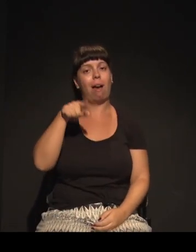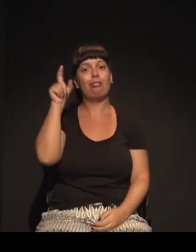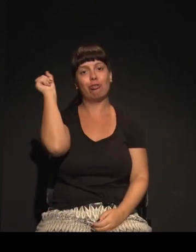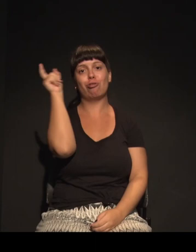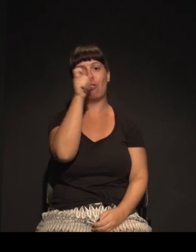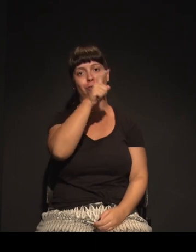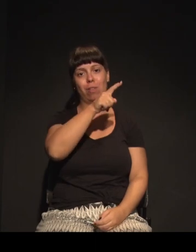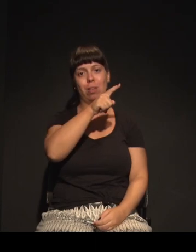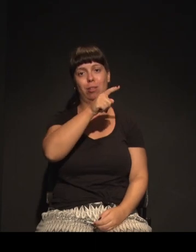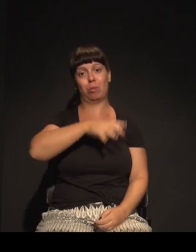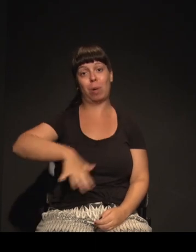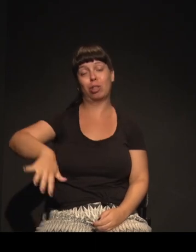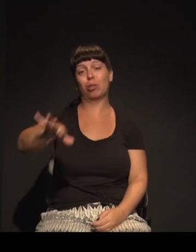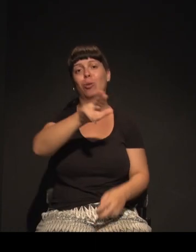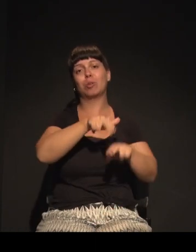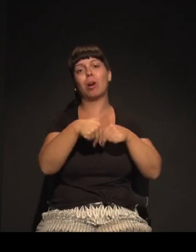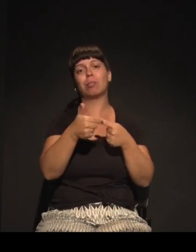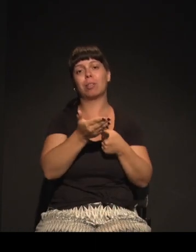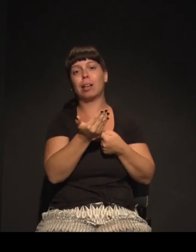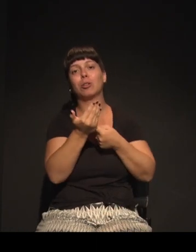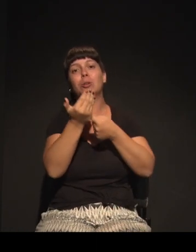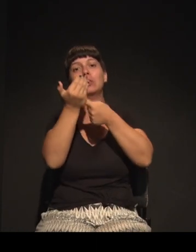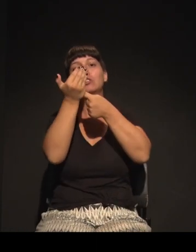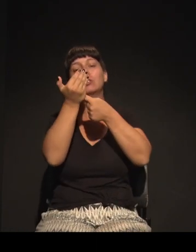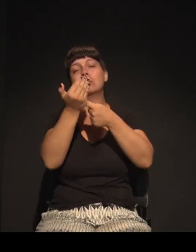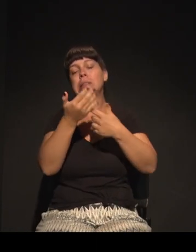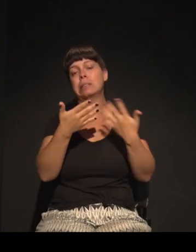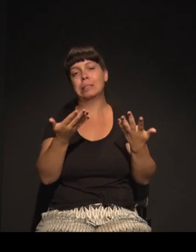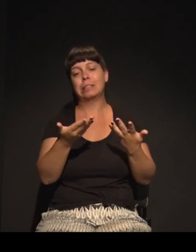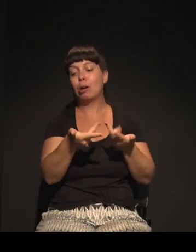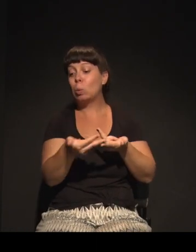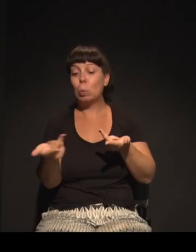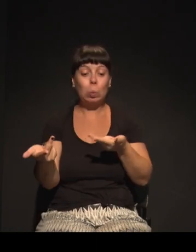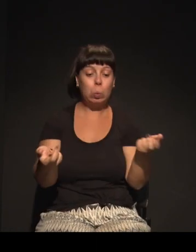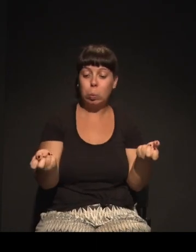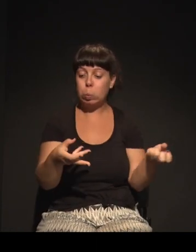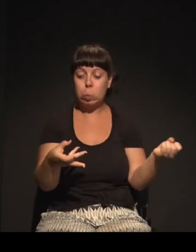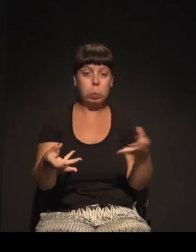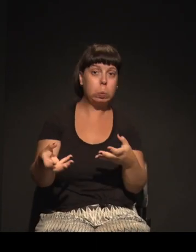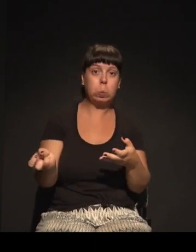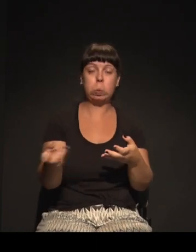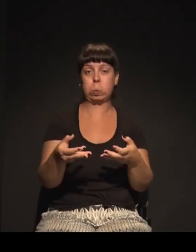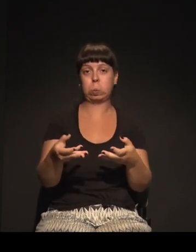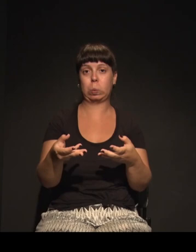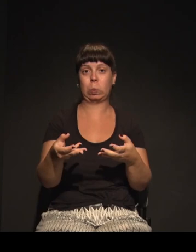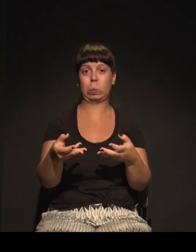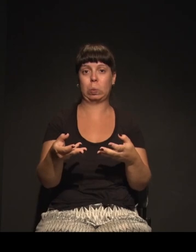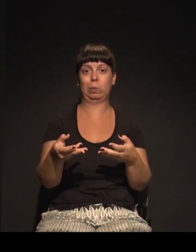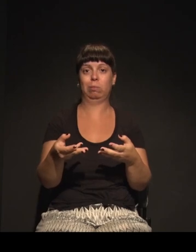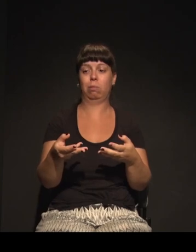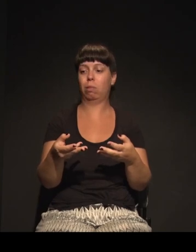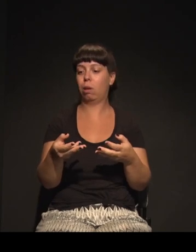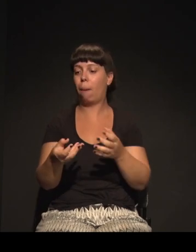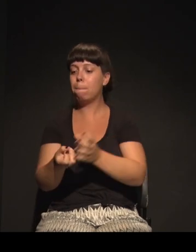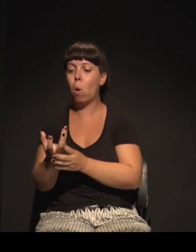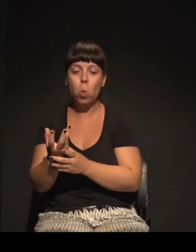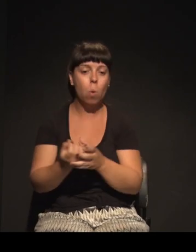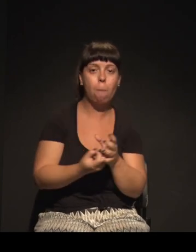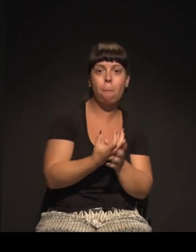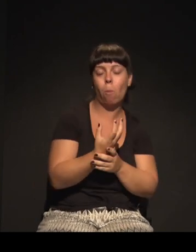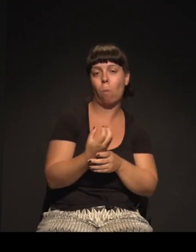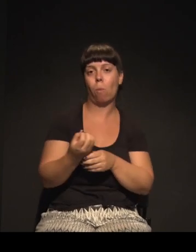com a qual a tecnologia com as coisas que que vem é ver no momento aparecendo na